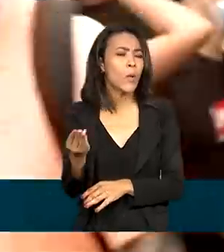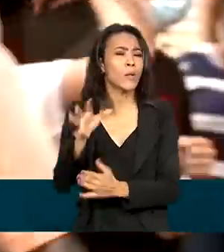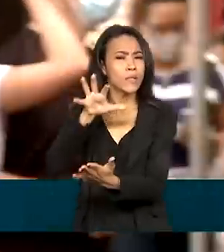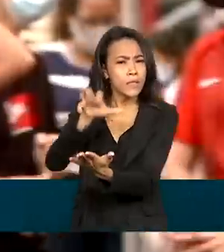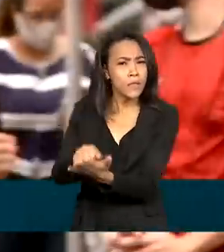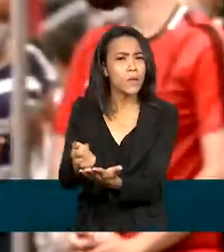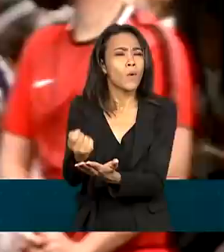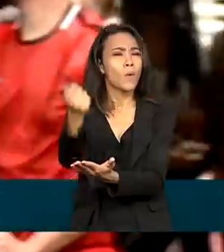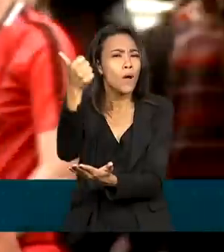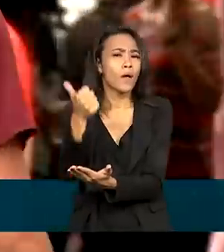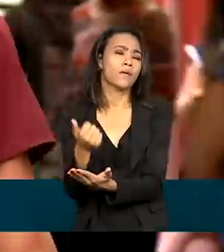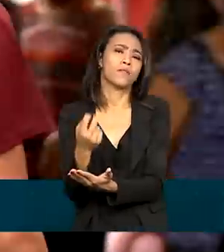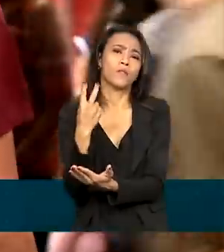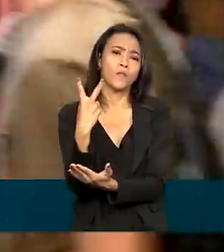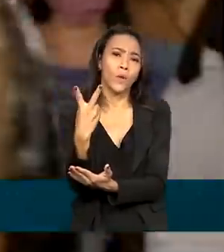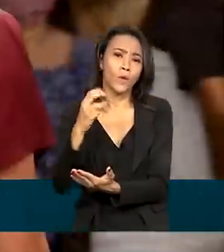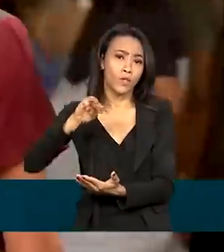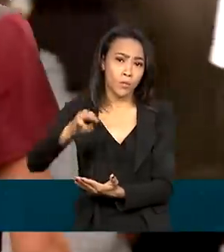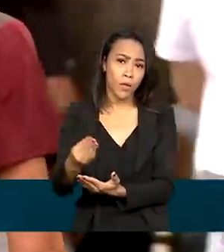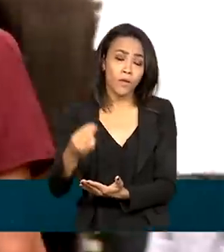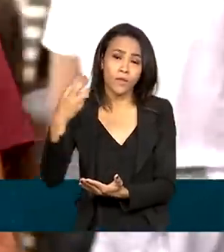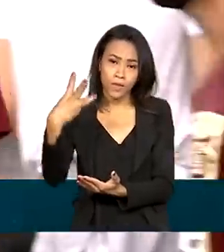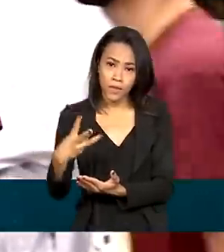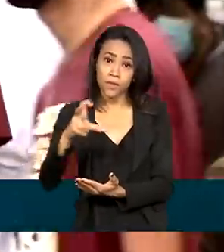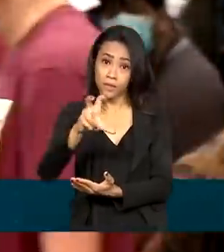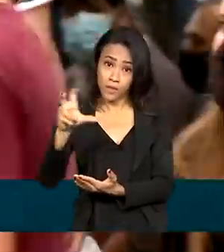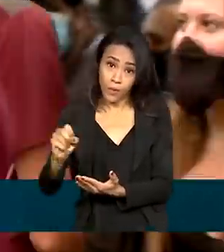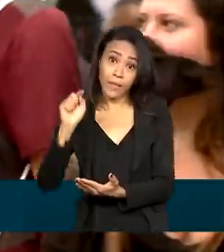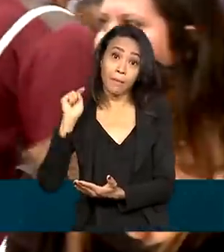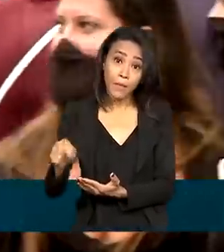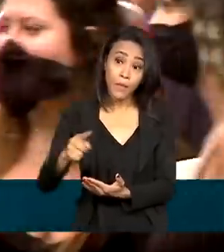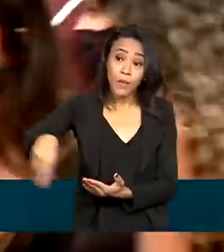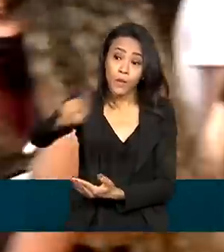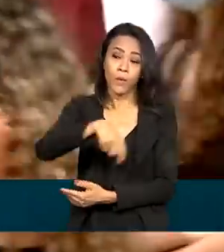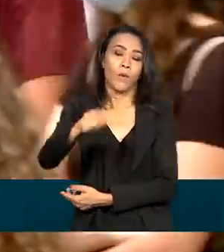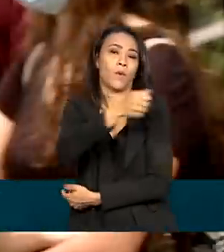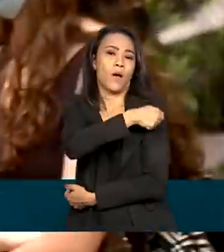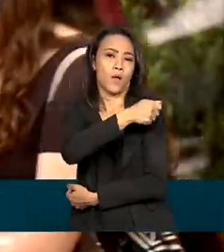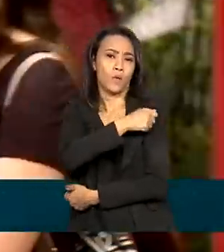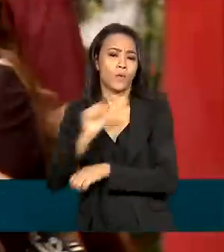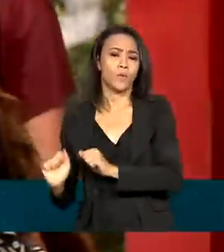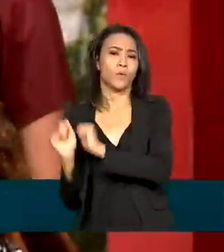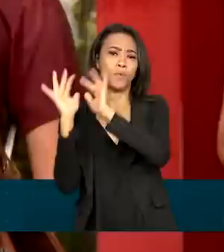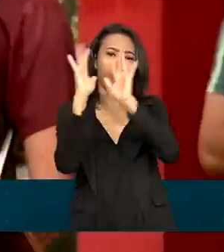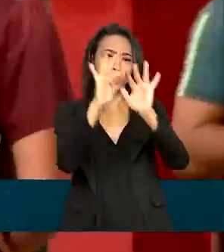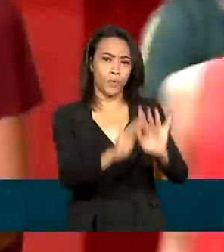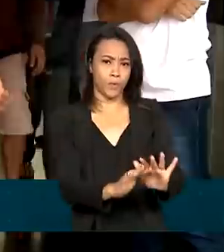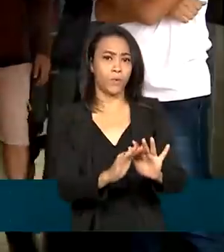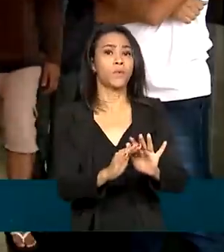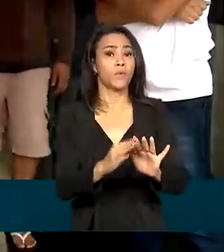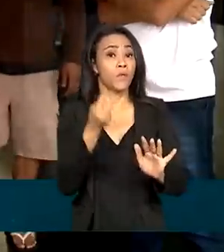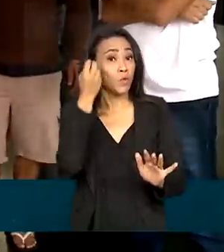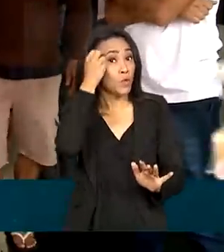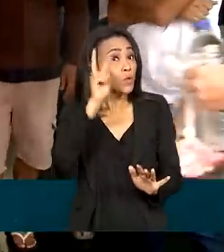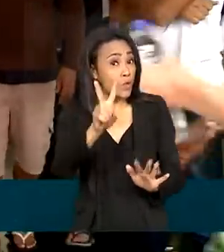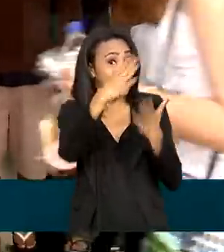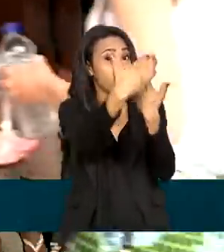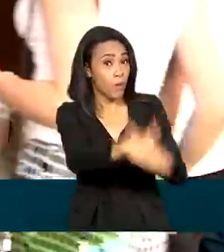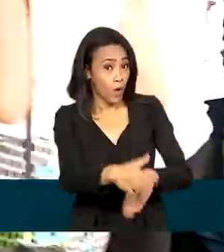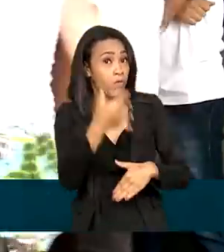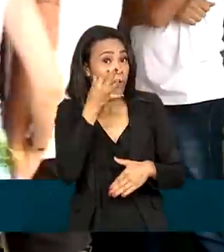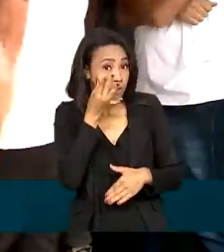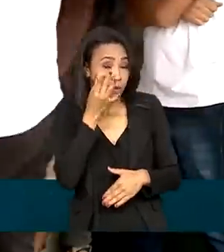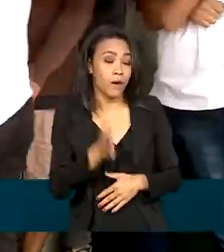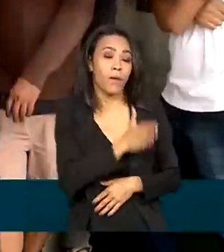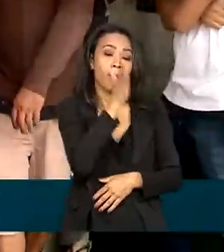mais de 2 milhões 350 mil estudantes compareceram aos dois dias de prova as notas do